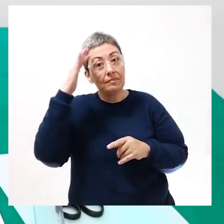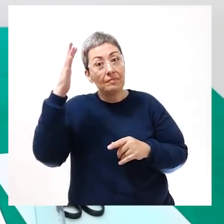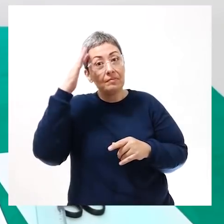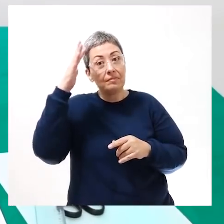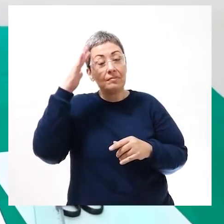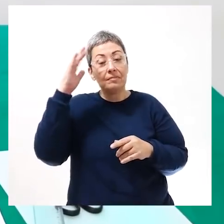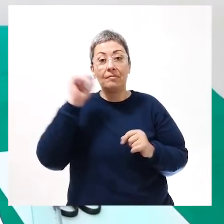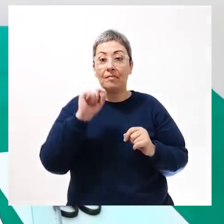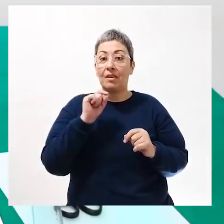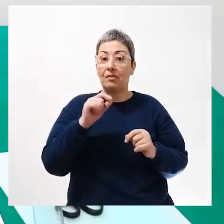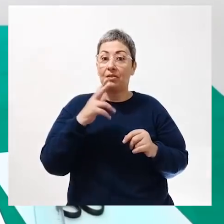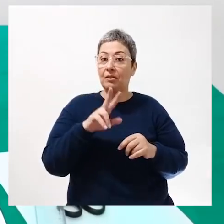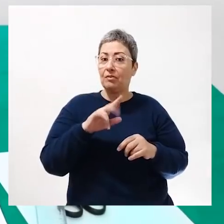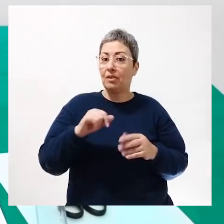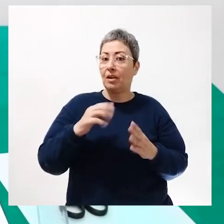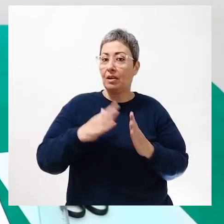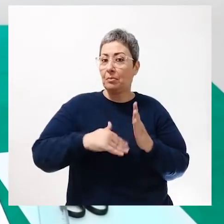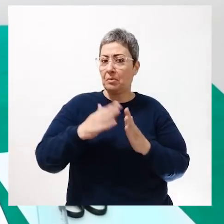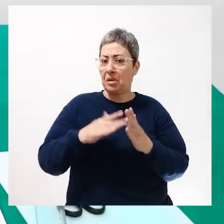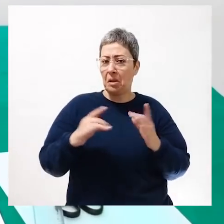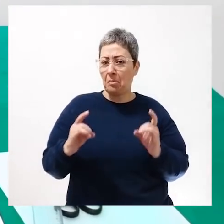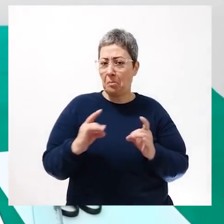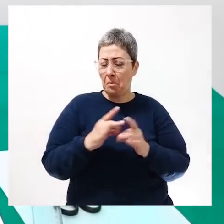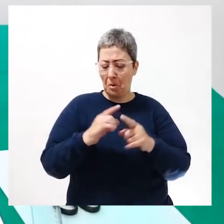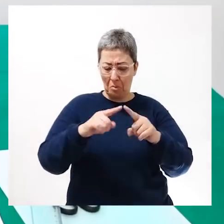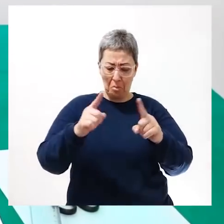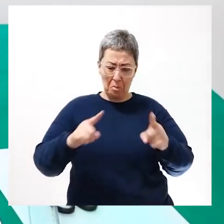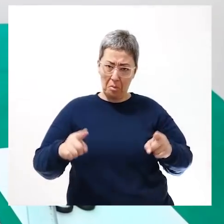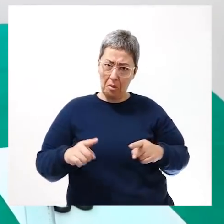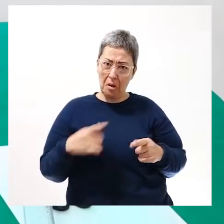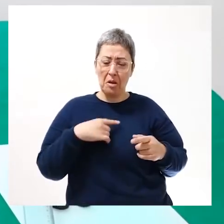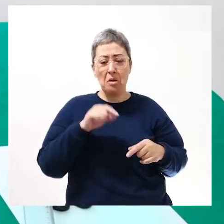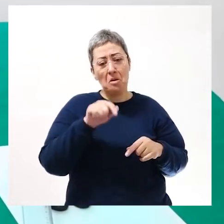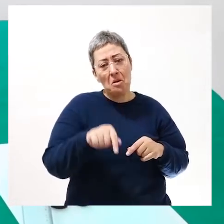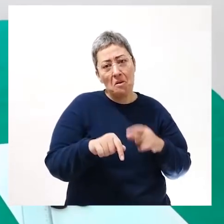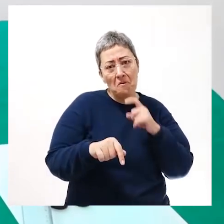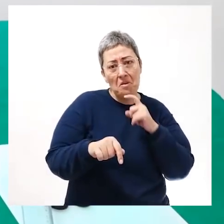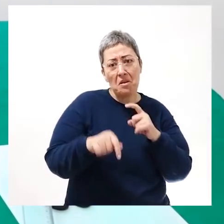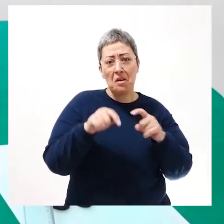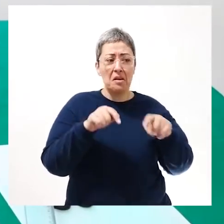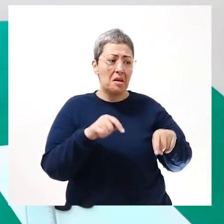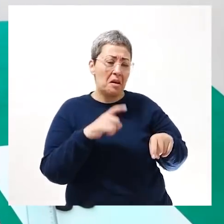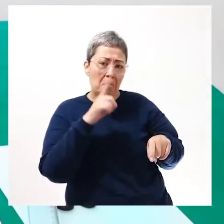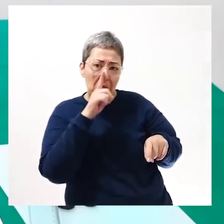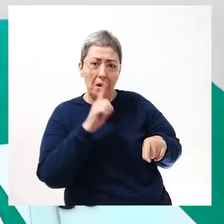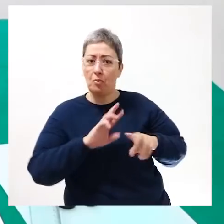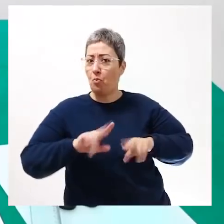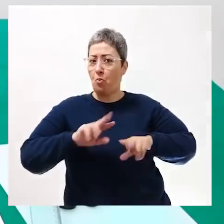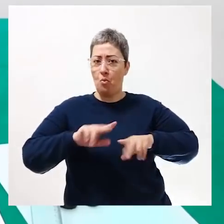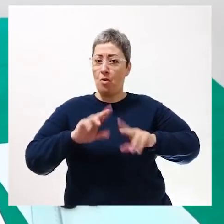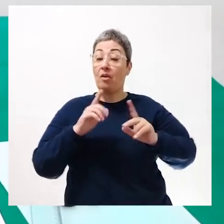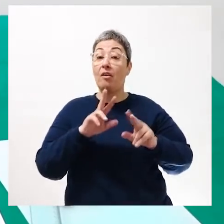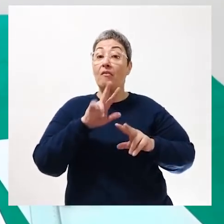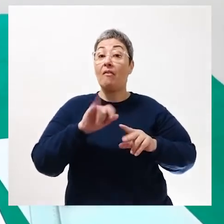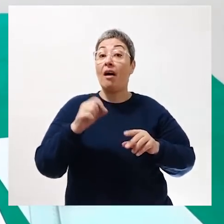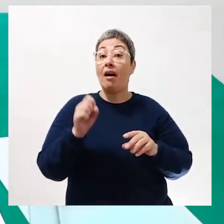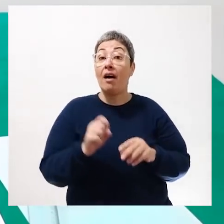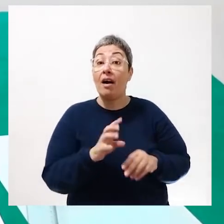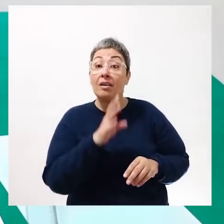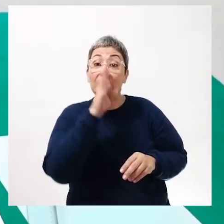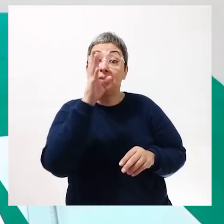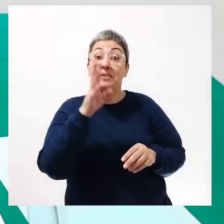imaginação. Então vocês não vão pintar um desenho já pronto, pinte aqui de verde, pinte ali de amarelo, não. Vocês